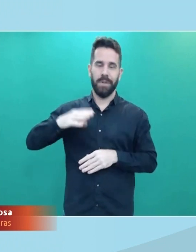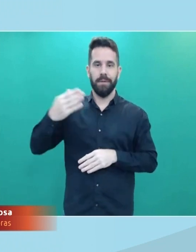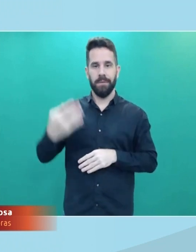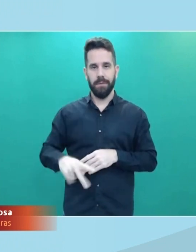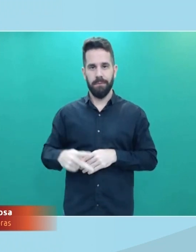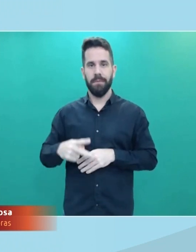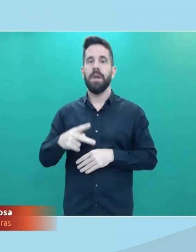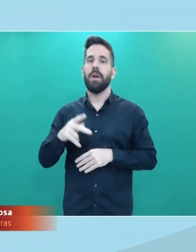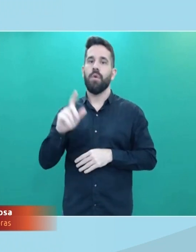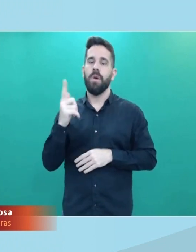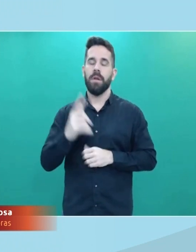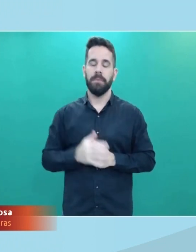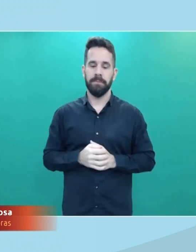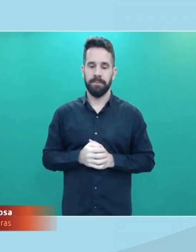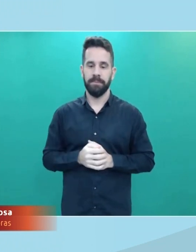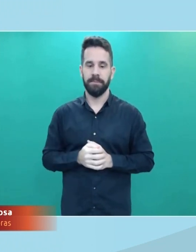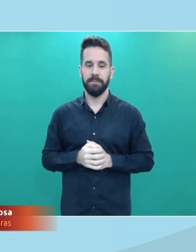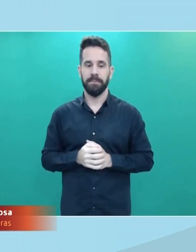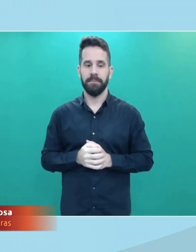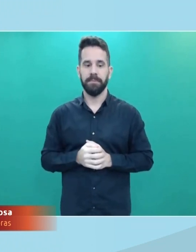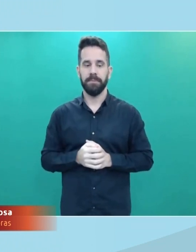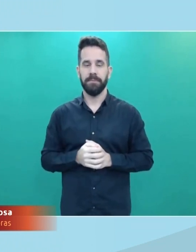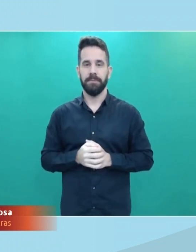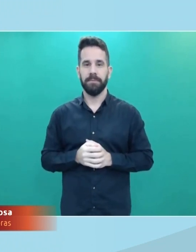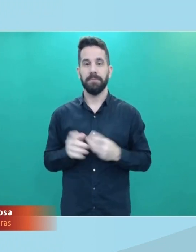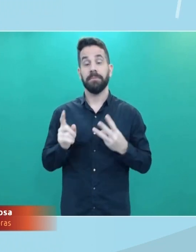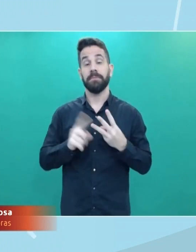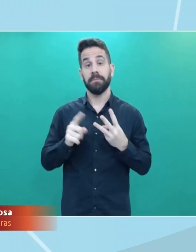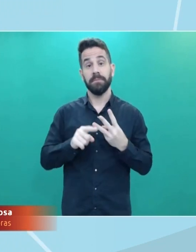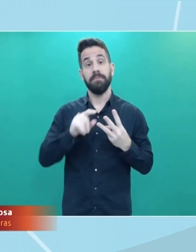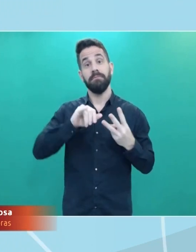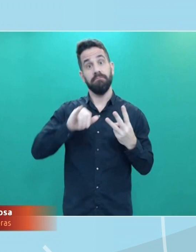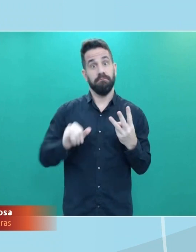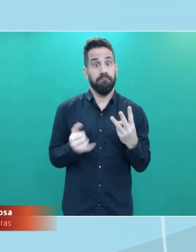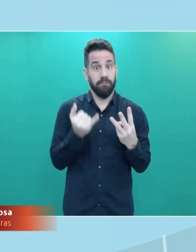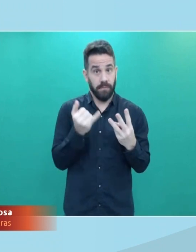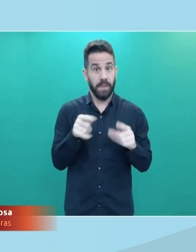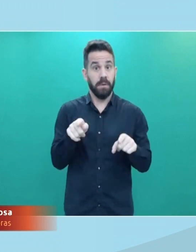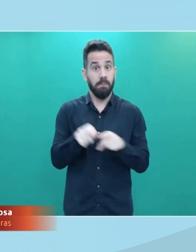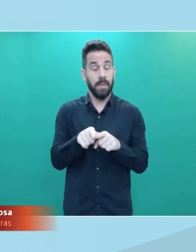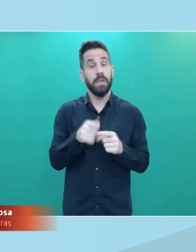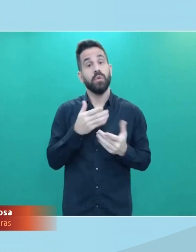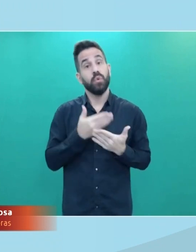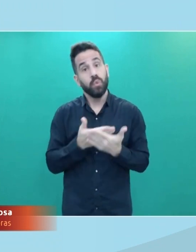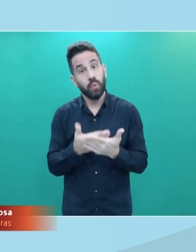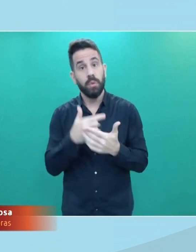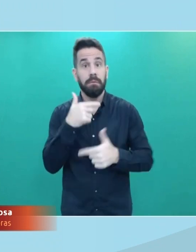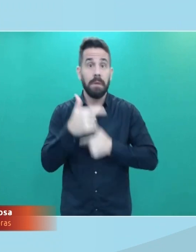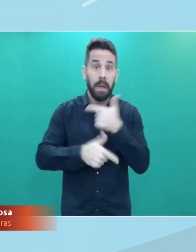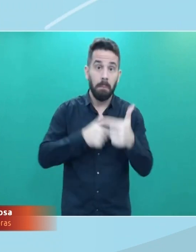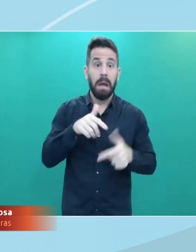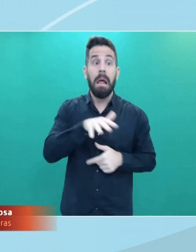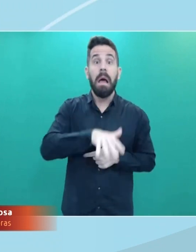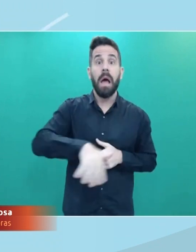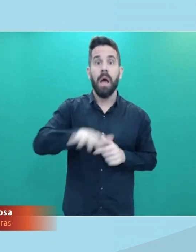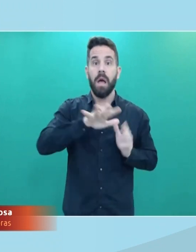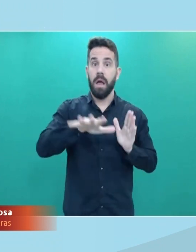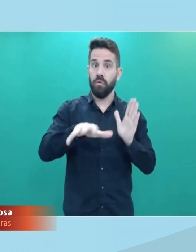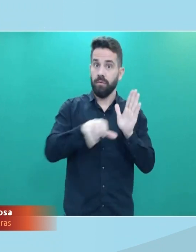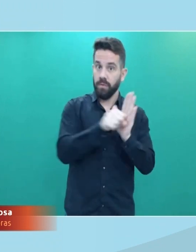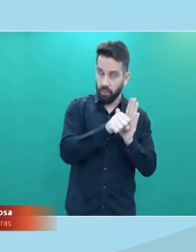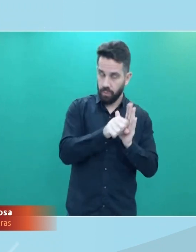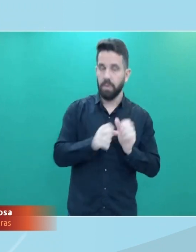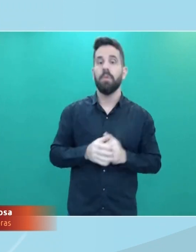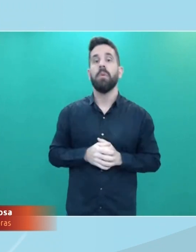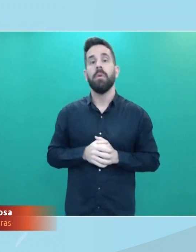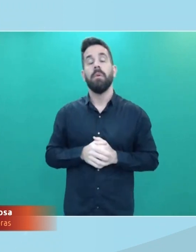uma oportunidade para quem estuda cinema ou trabalha na área audiovisual. As inscrições para o edital,